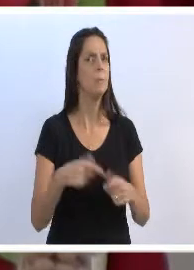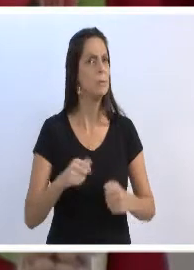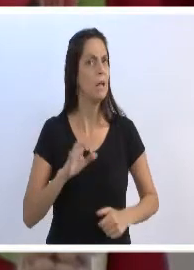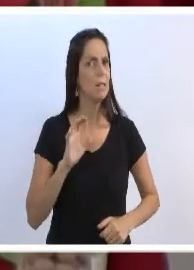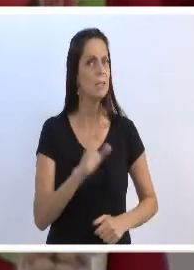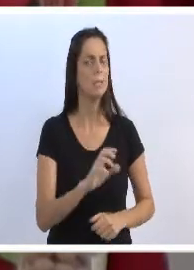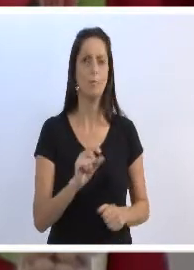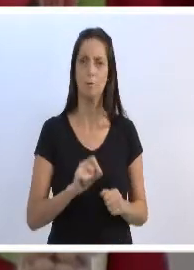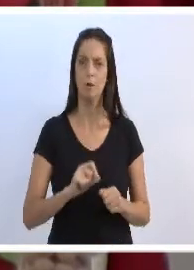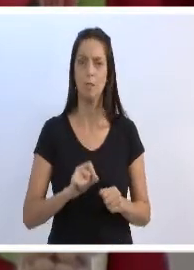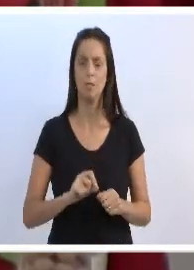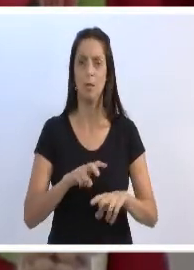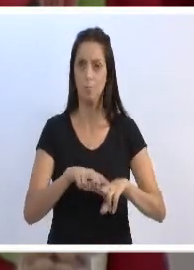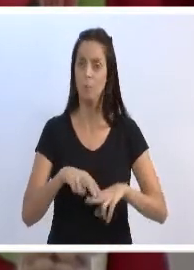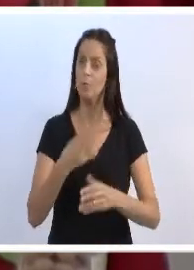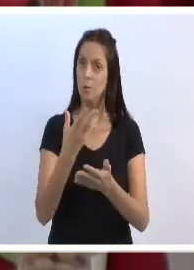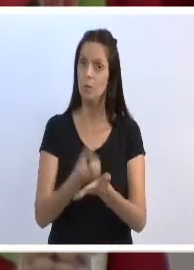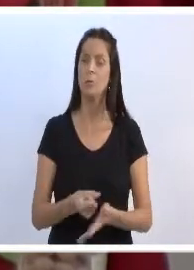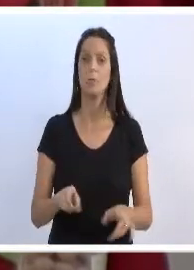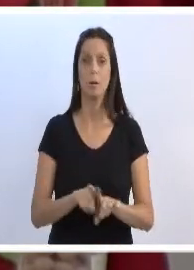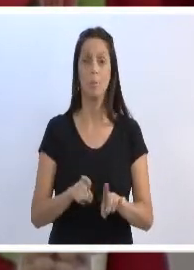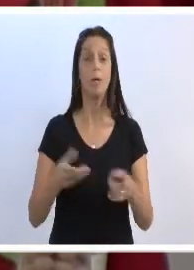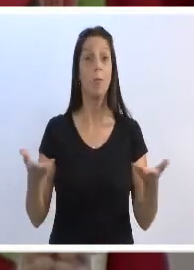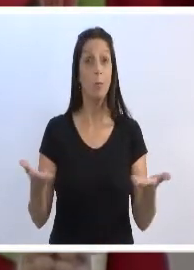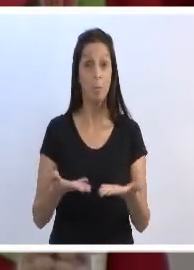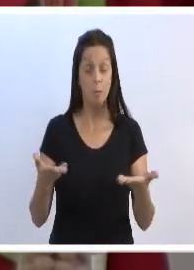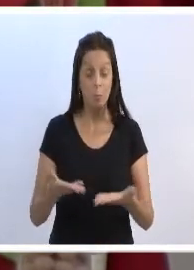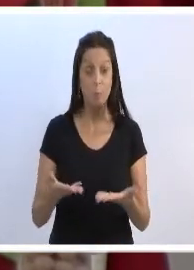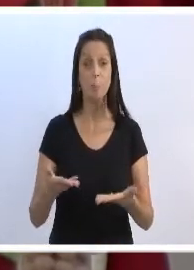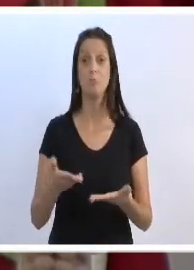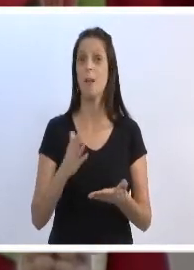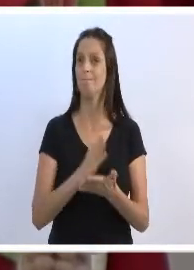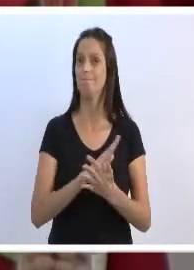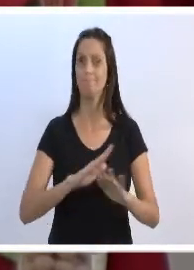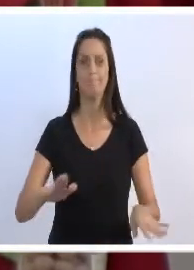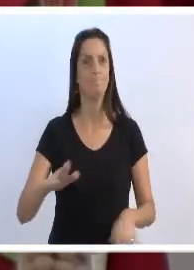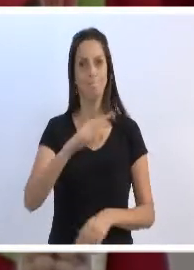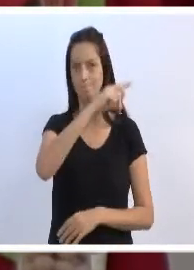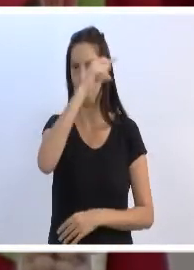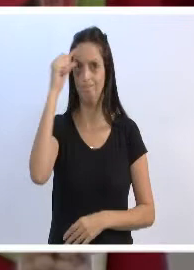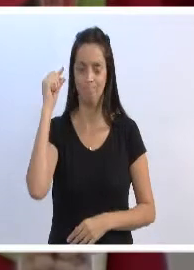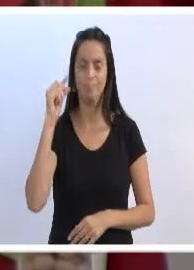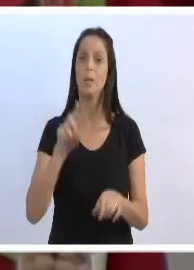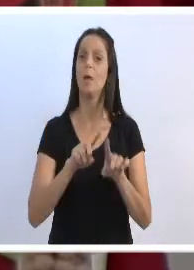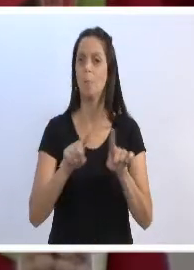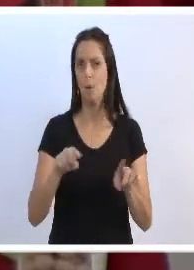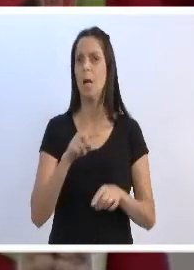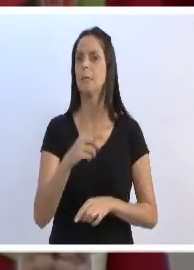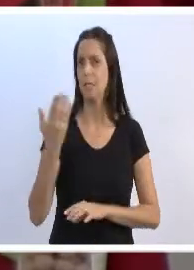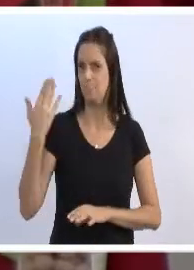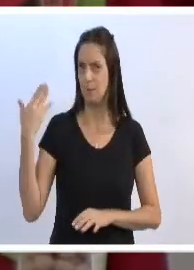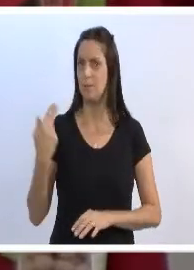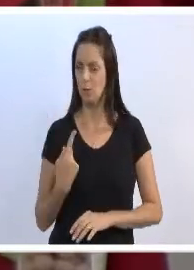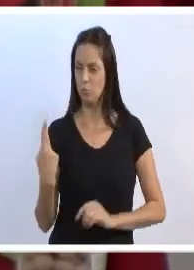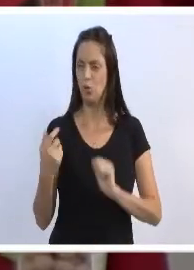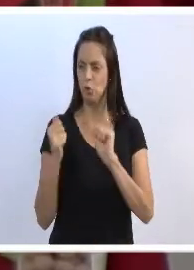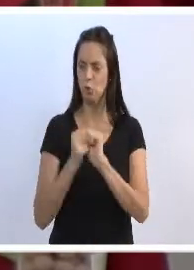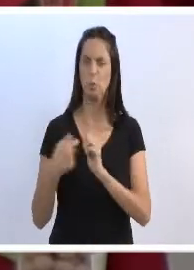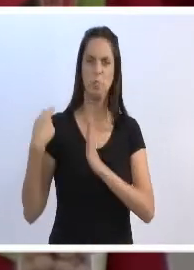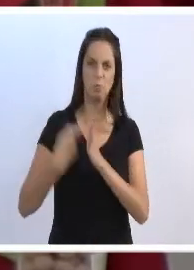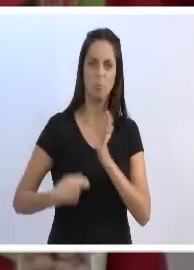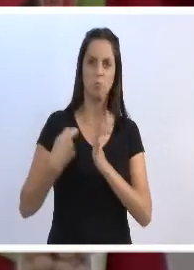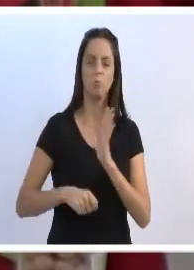implementado então quero fazer o registro hoje ele não está mais à frente da pasta mas lutou diretamente também junto com esse vereador para que